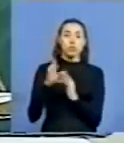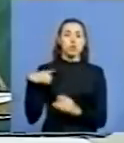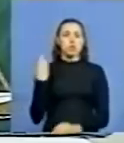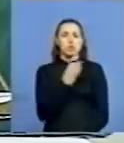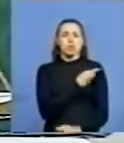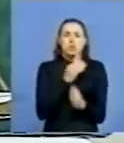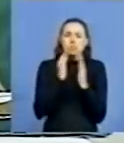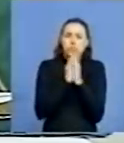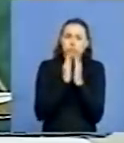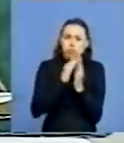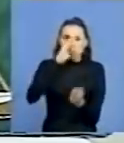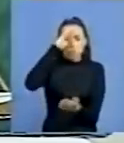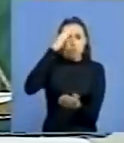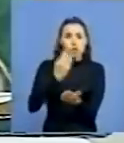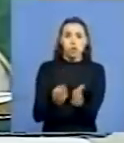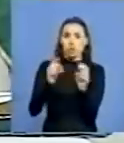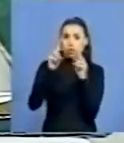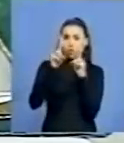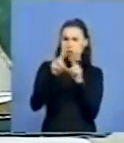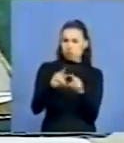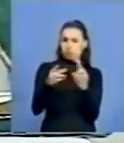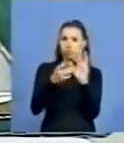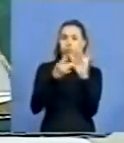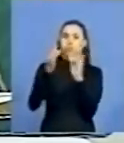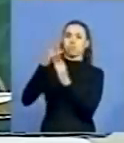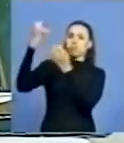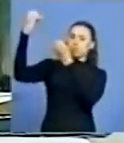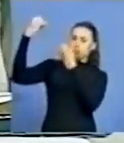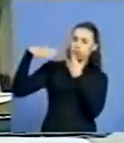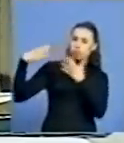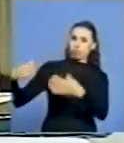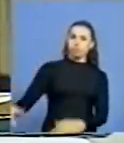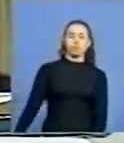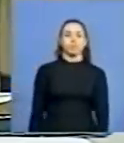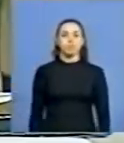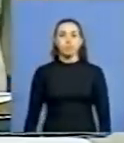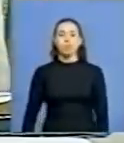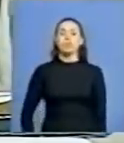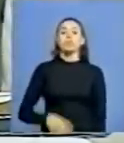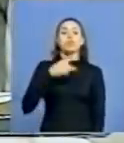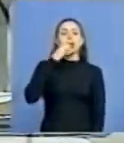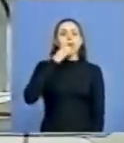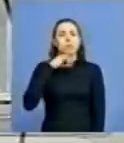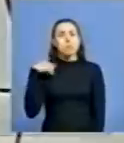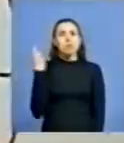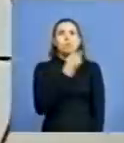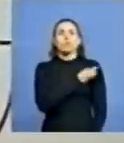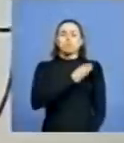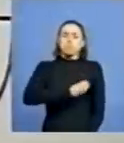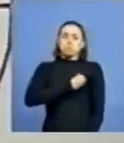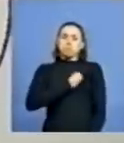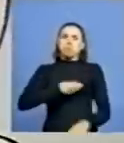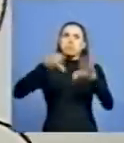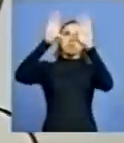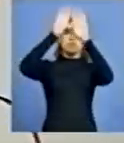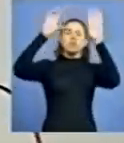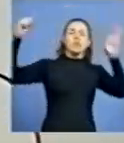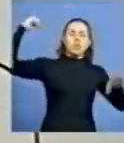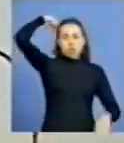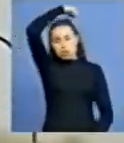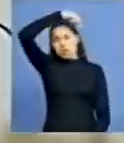com confiança a oração que o próprio Cristo nos ensinou. Pai nosso que estais no